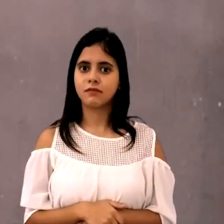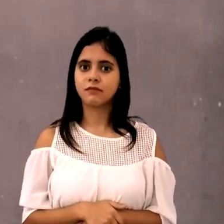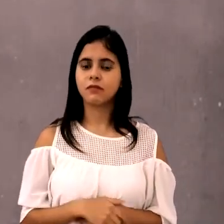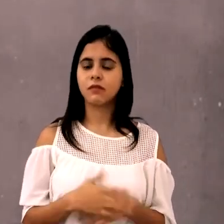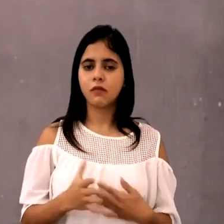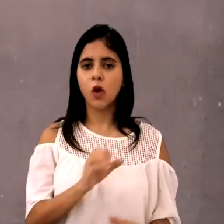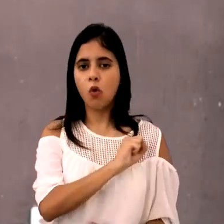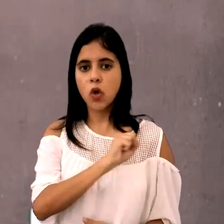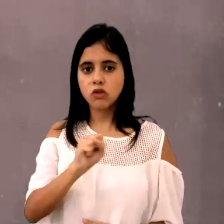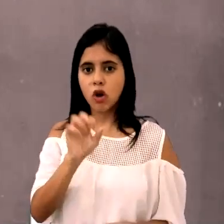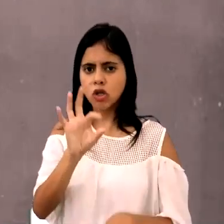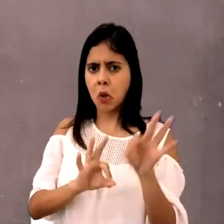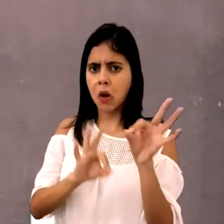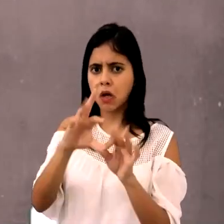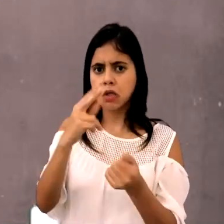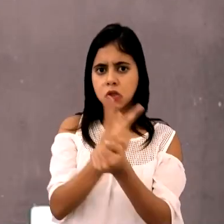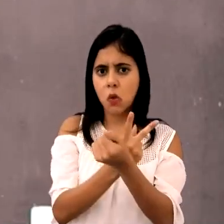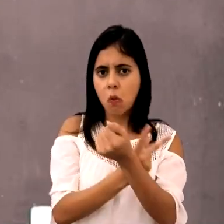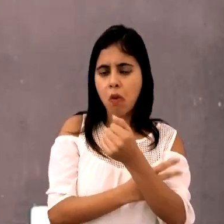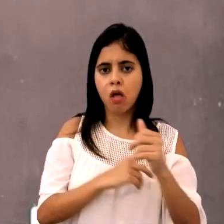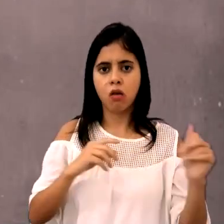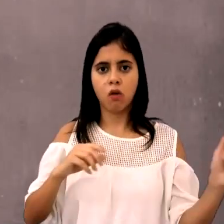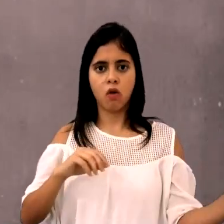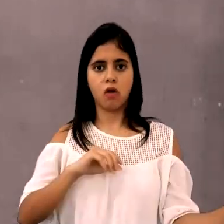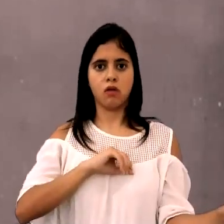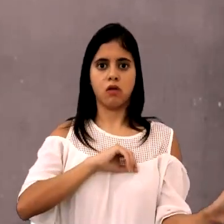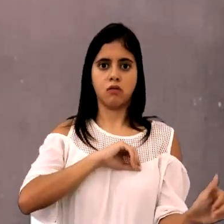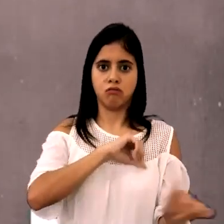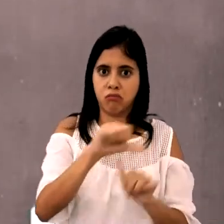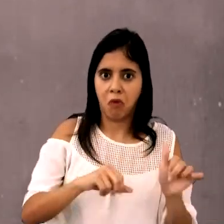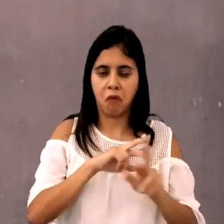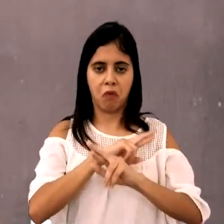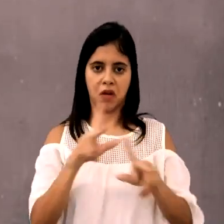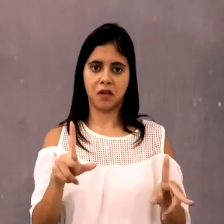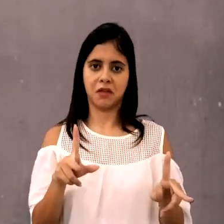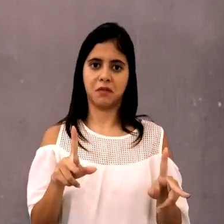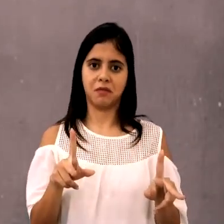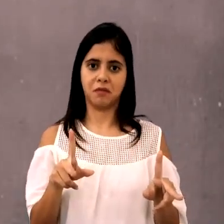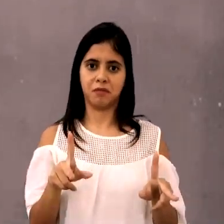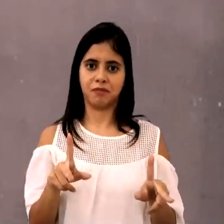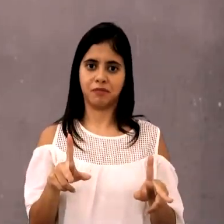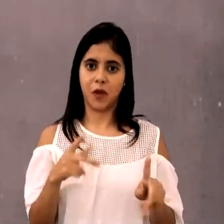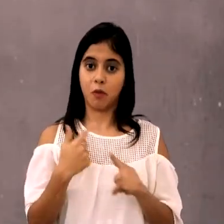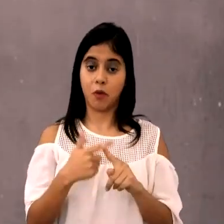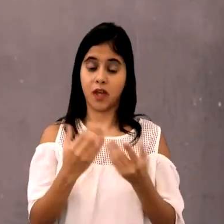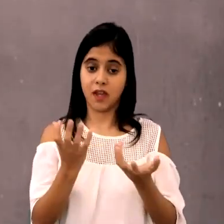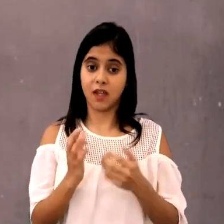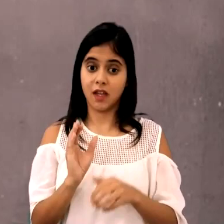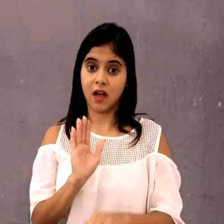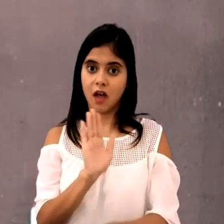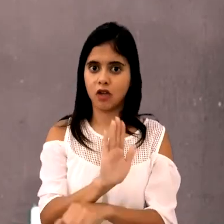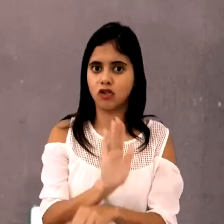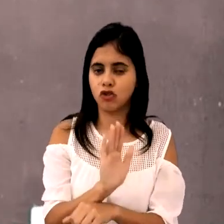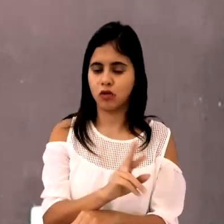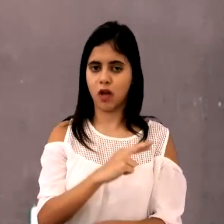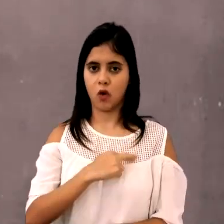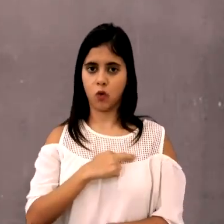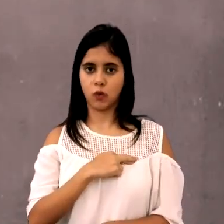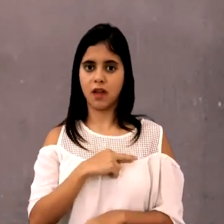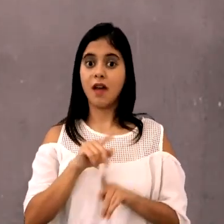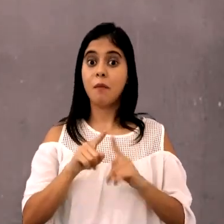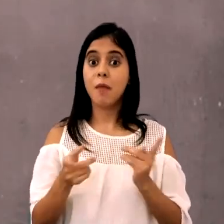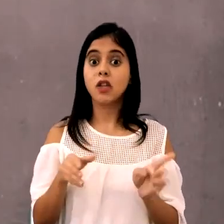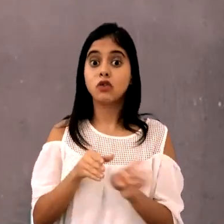A sogra, então, providenciou um plano mirabolante para ver se tirava ela daquela sinuca de bico. Só que o conselho da sogra era, quando